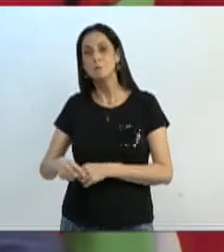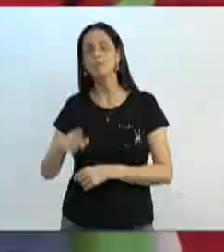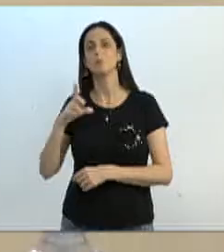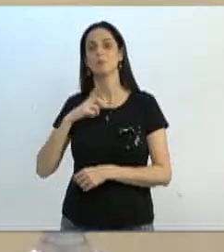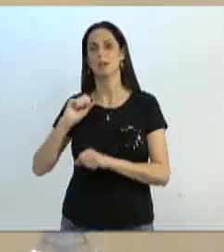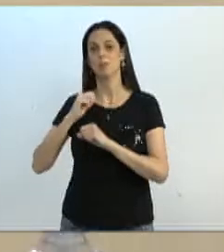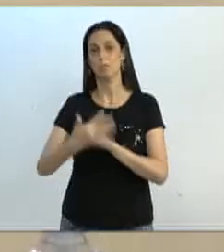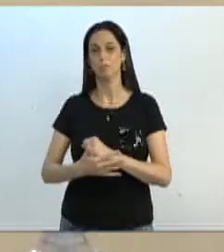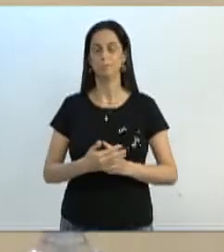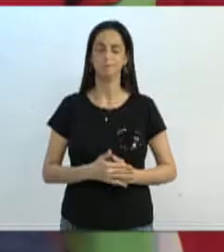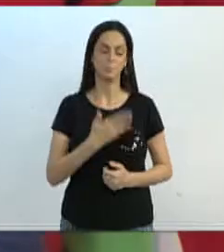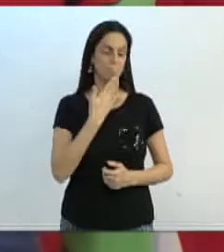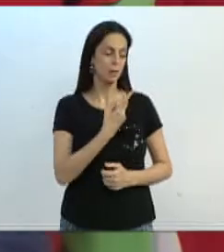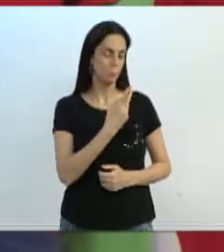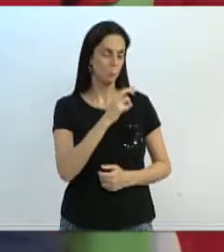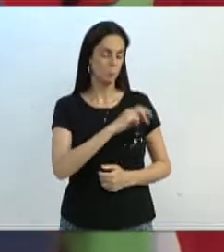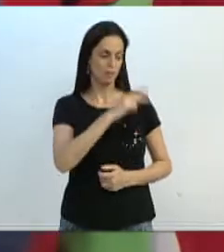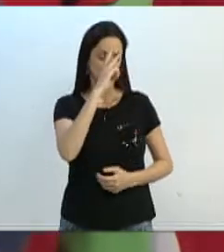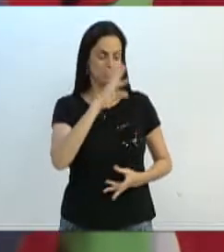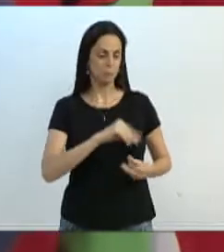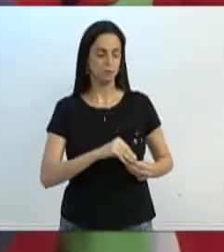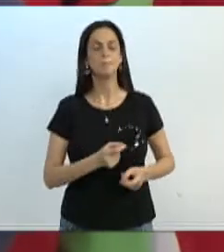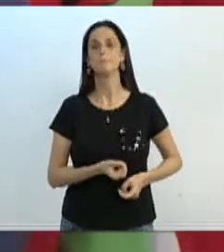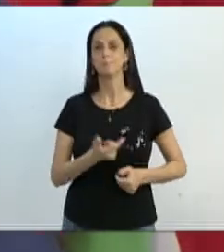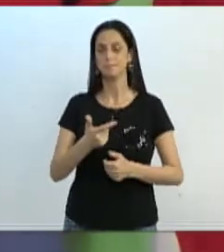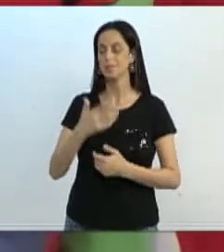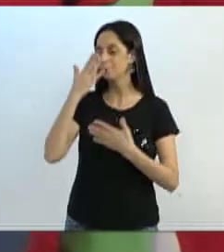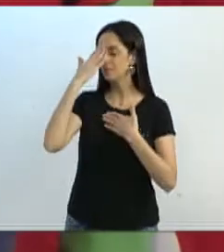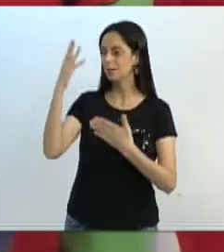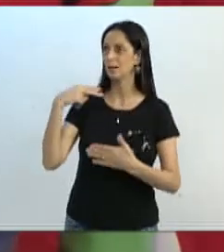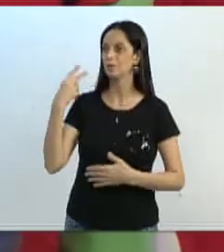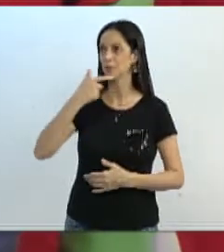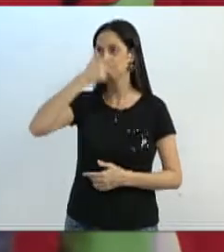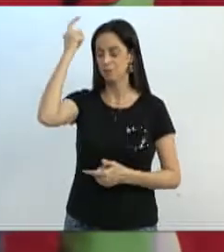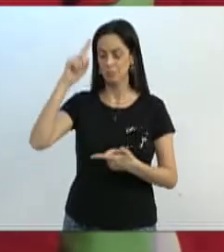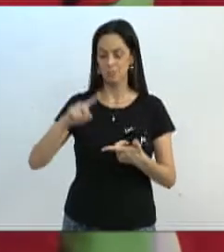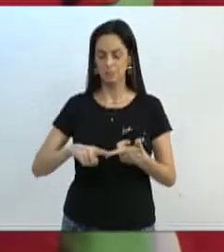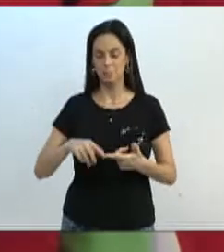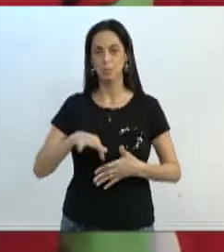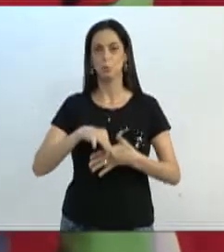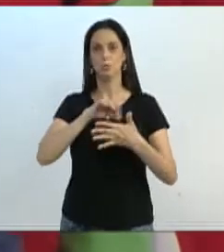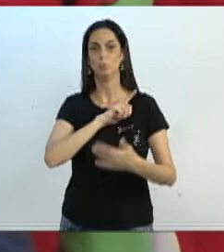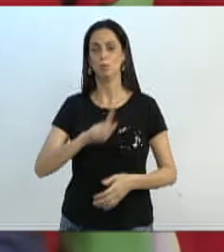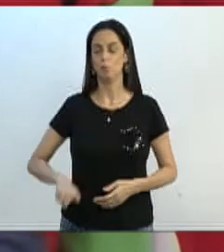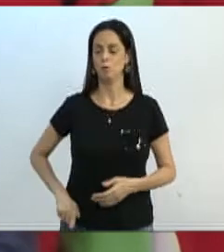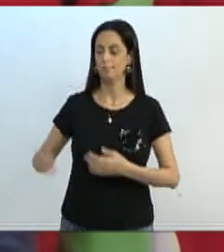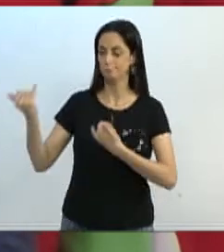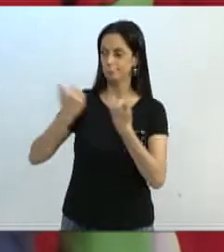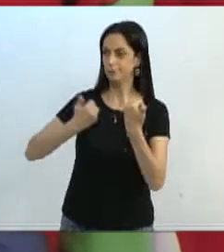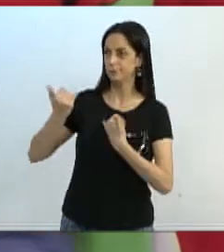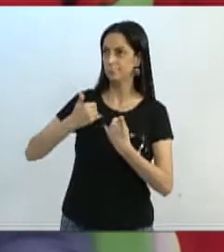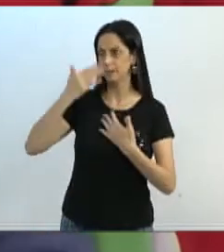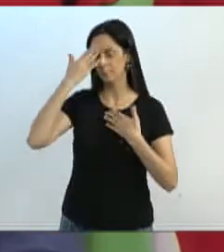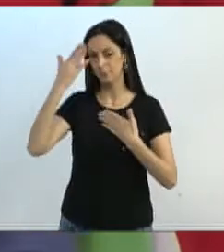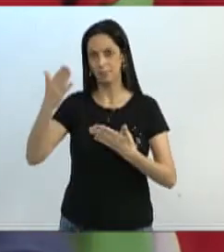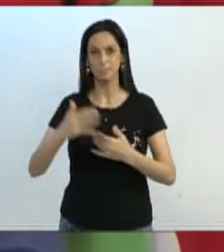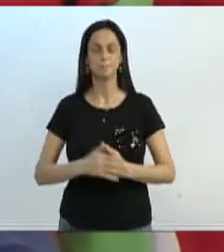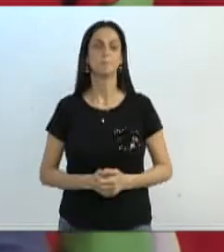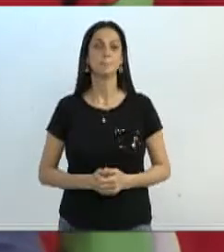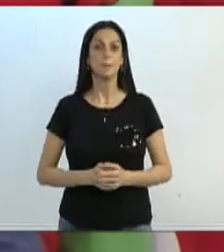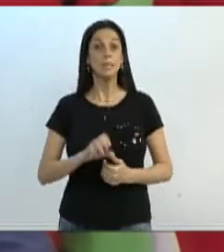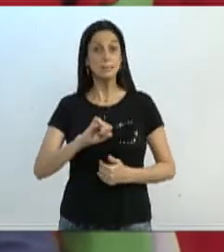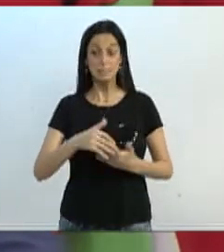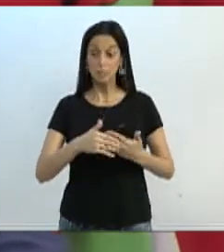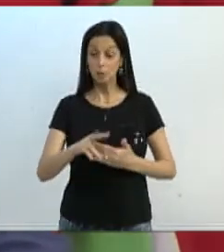Mais 2 minutos para o senhor concluir. Obrigado, vereador Adriano, líder do governo, pela informação. Acho que, se realmente